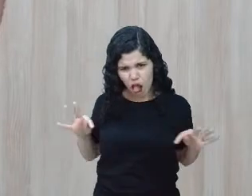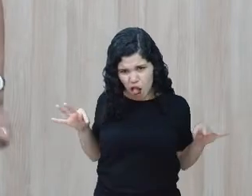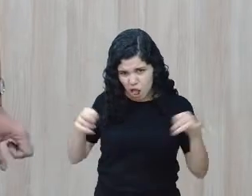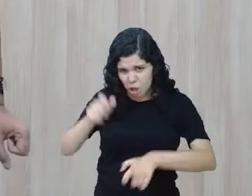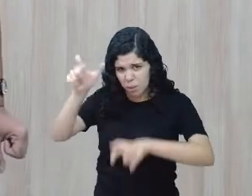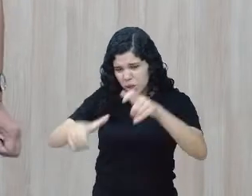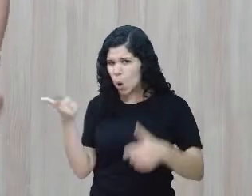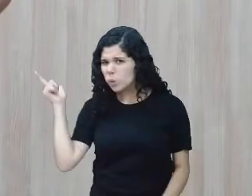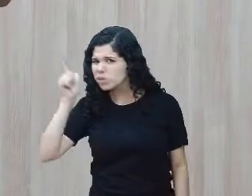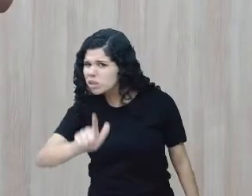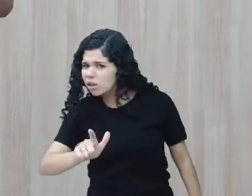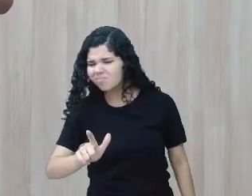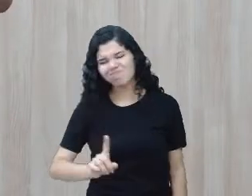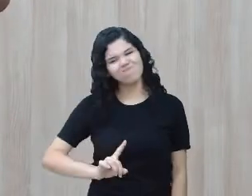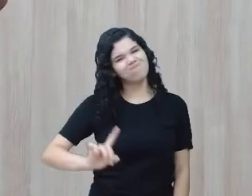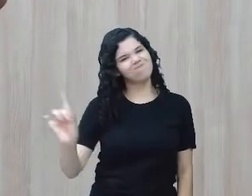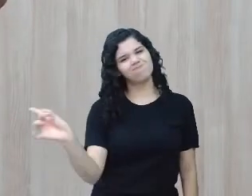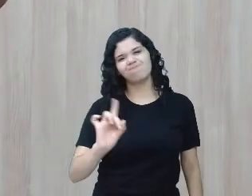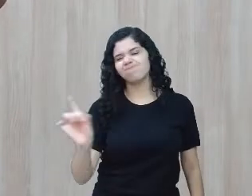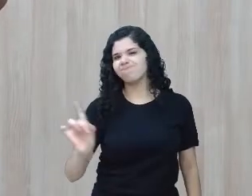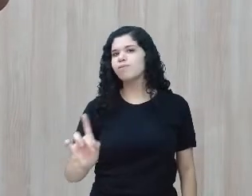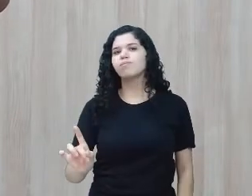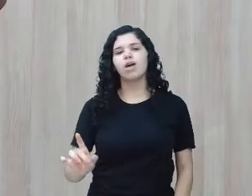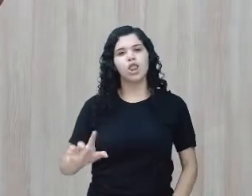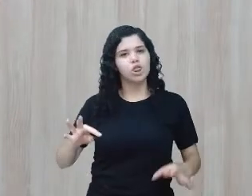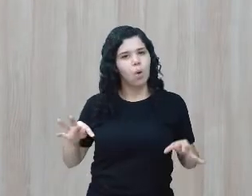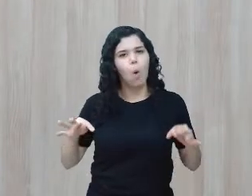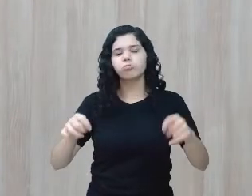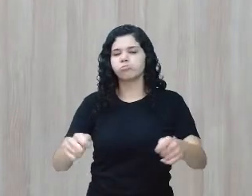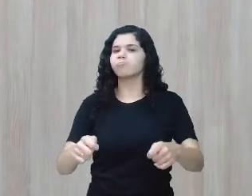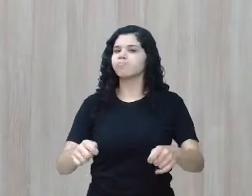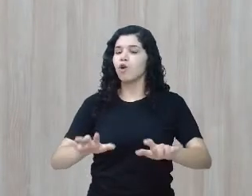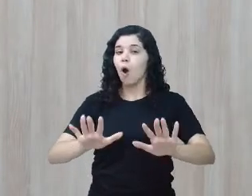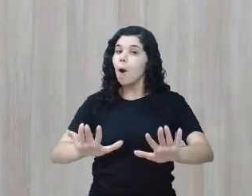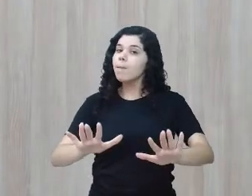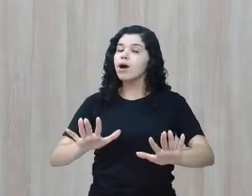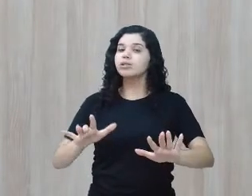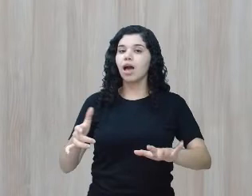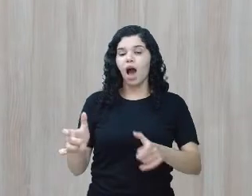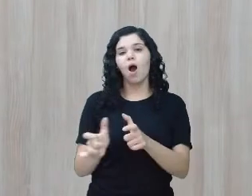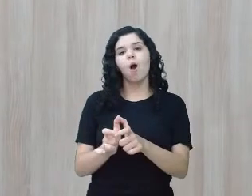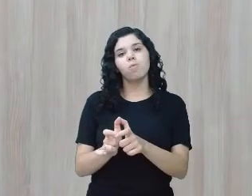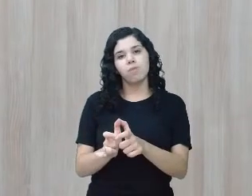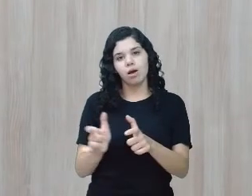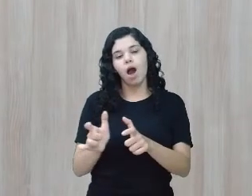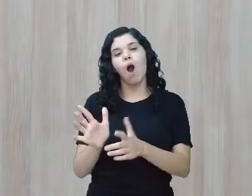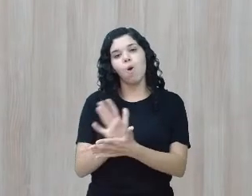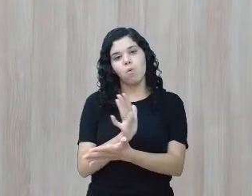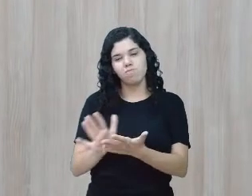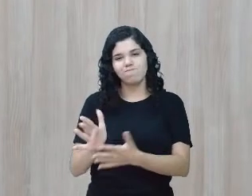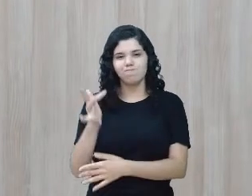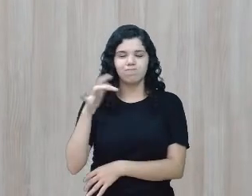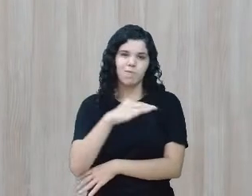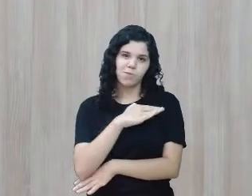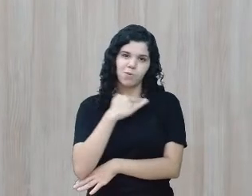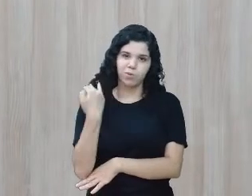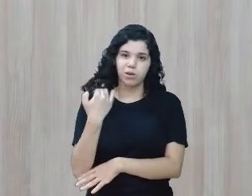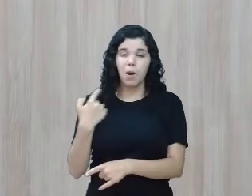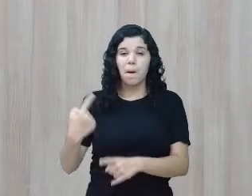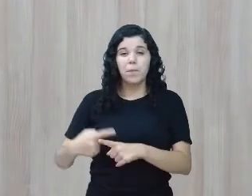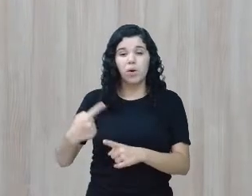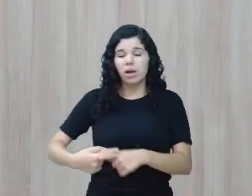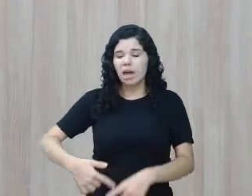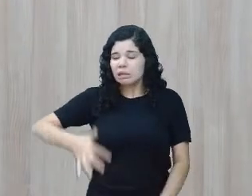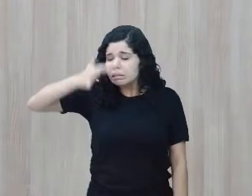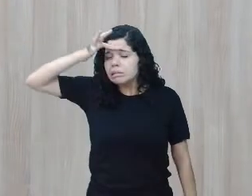ali naquela vida de luta, de resistência. Mas também muitos morriam por causa disso, porque o trabalho era